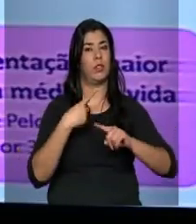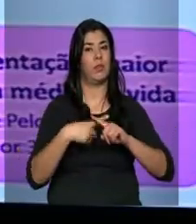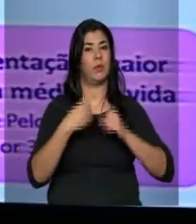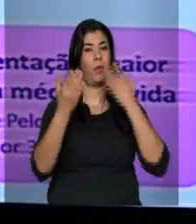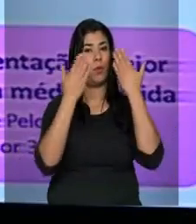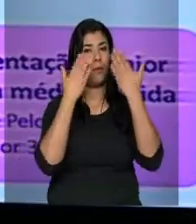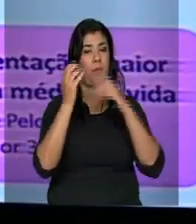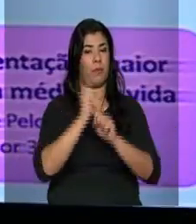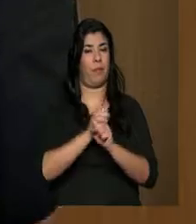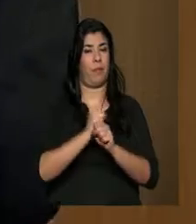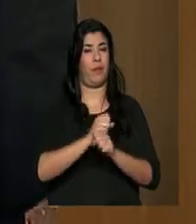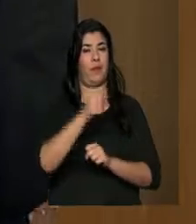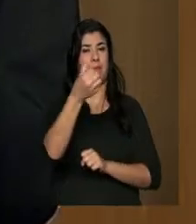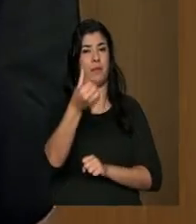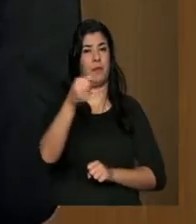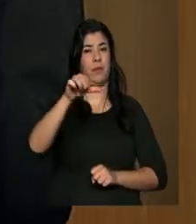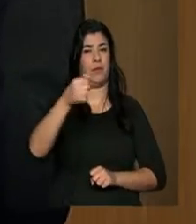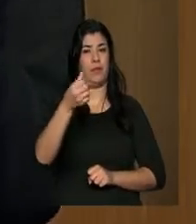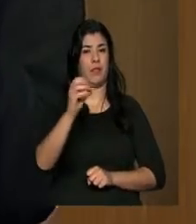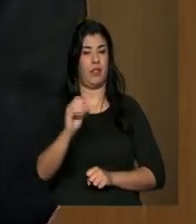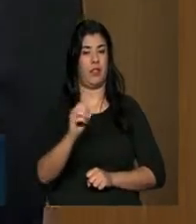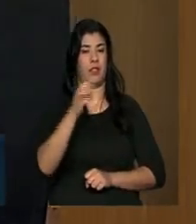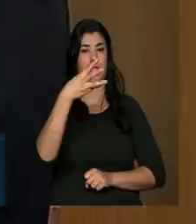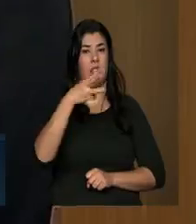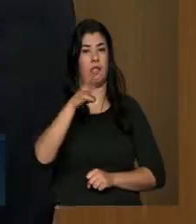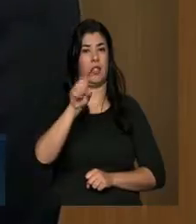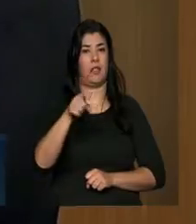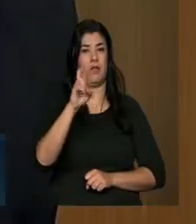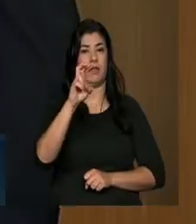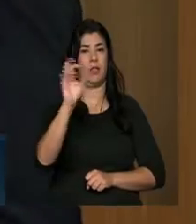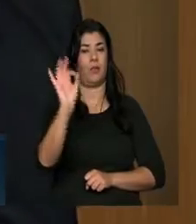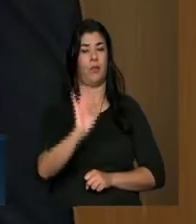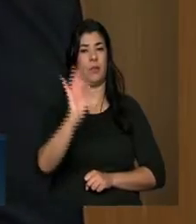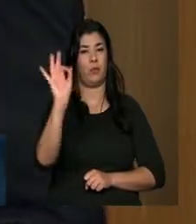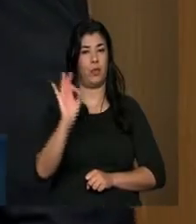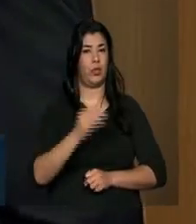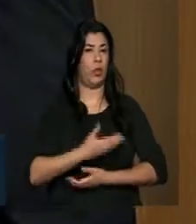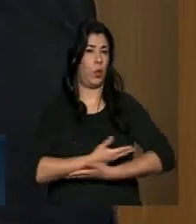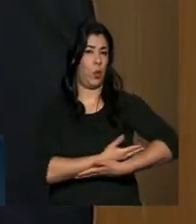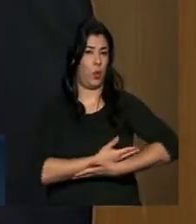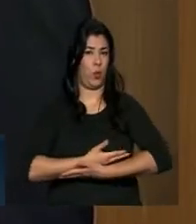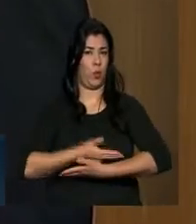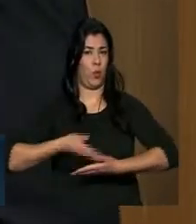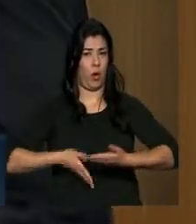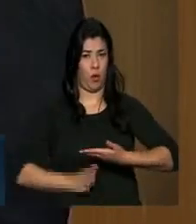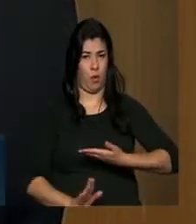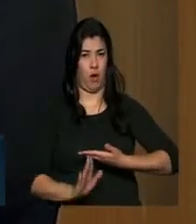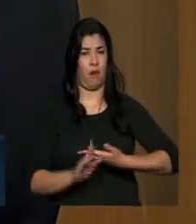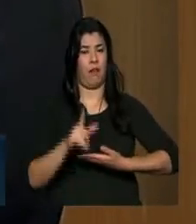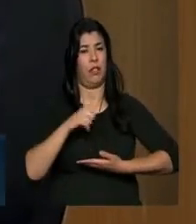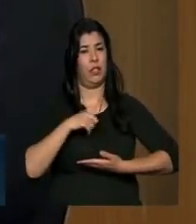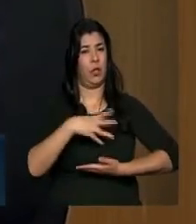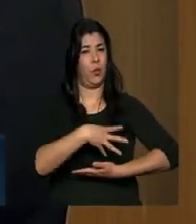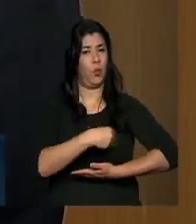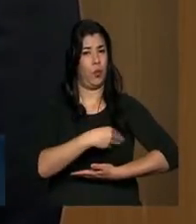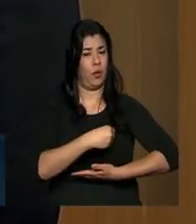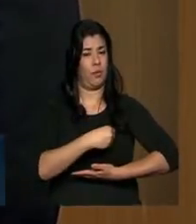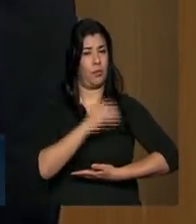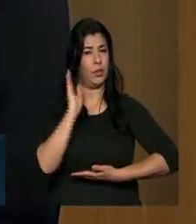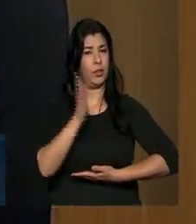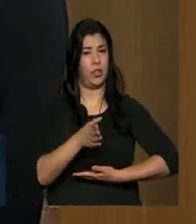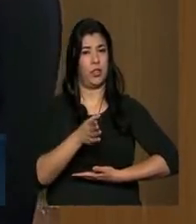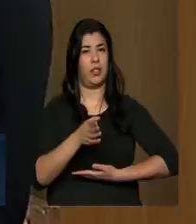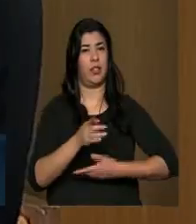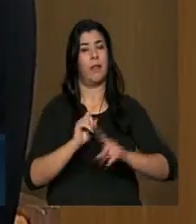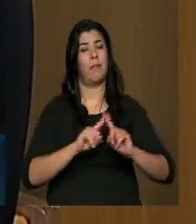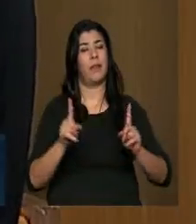de 70, cerca de 3,5% apenas dos bebês eram amamentados até 6 meses. Então, na década de 70, a